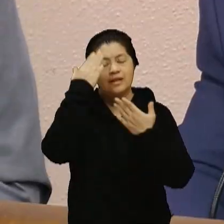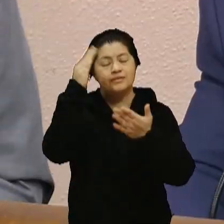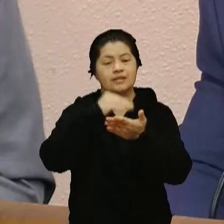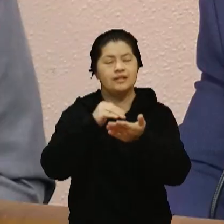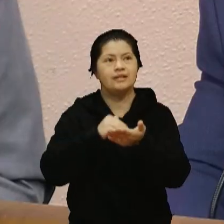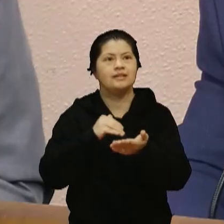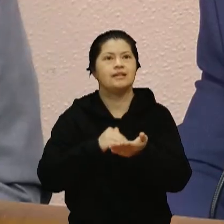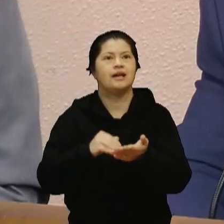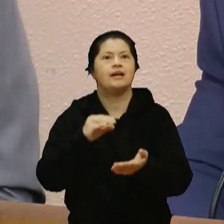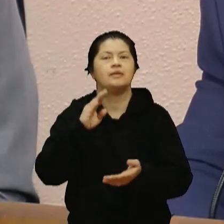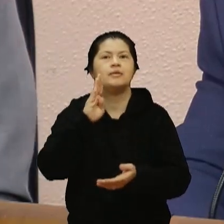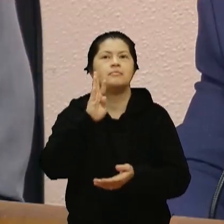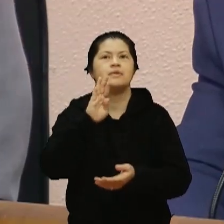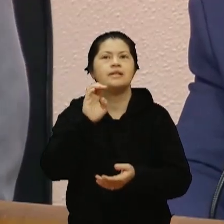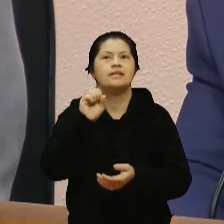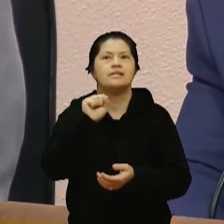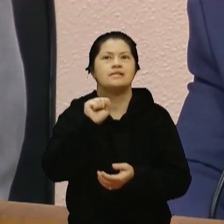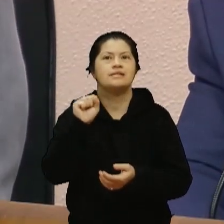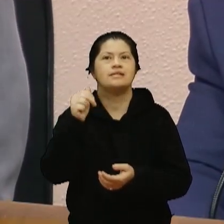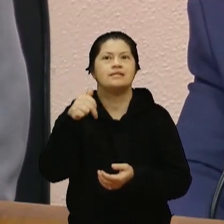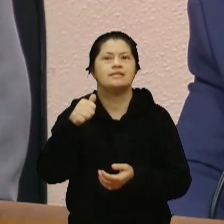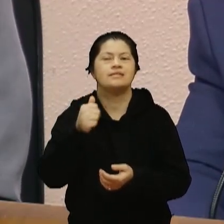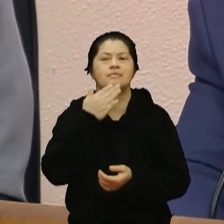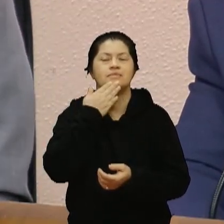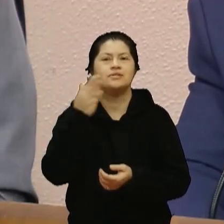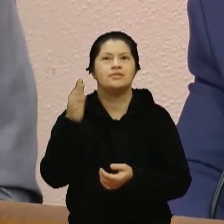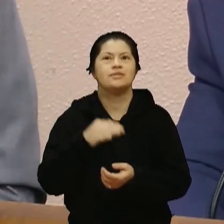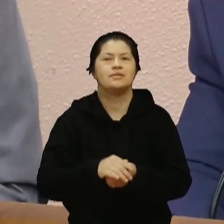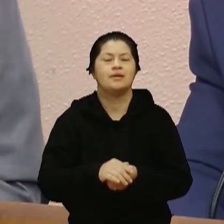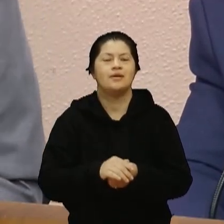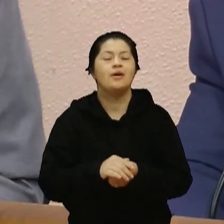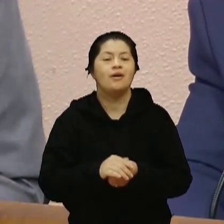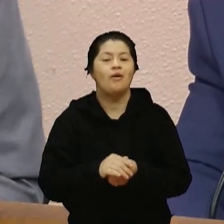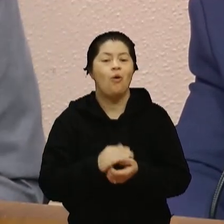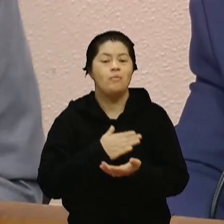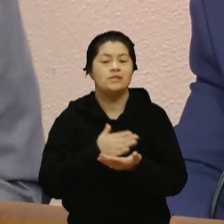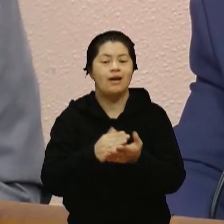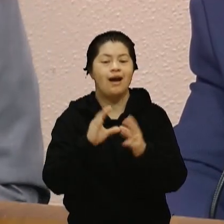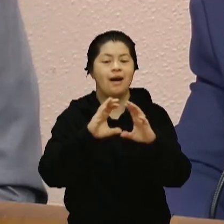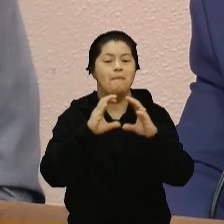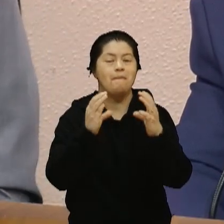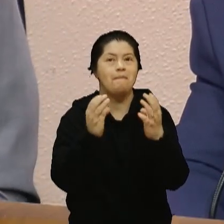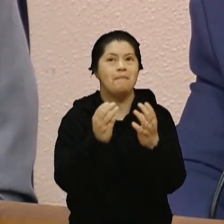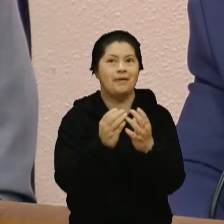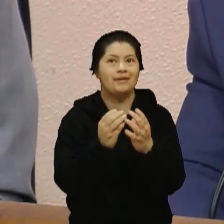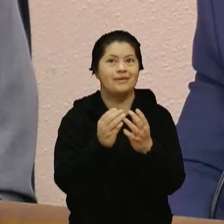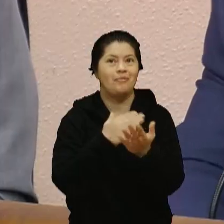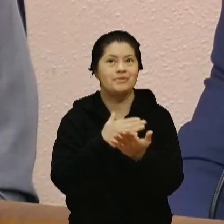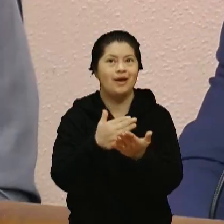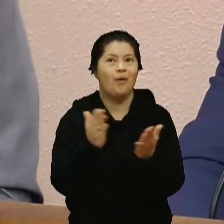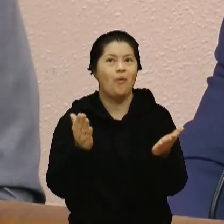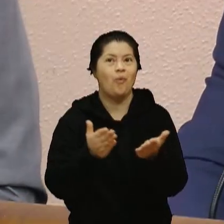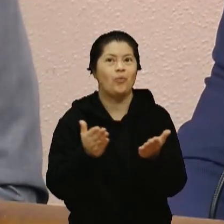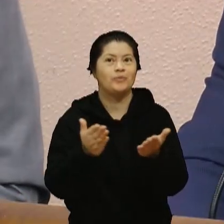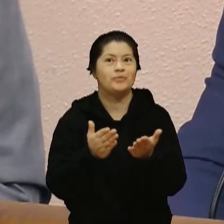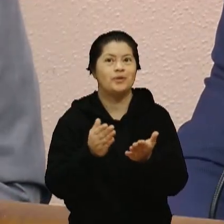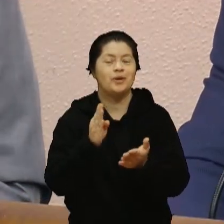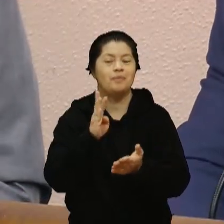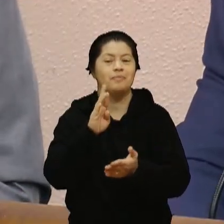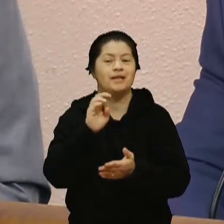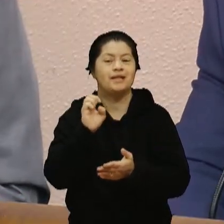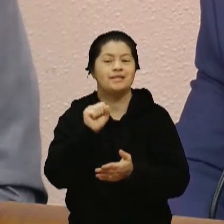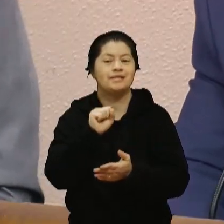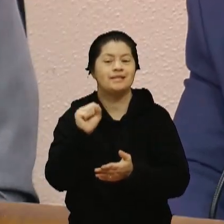Semin, eu quero te dizer que eu vou te fazer um pedido e nós vamos começar uma campanha a partir de hoje. O Bressan